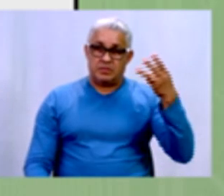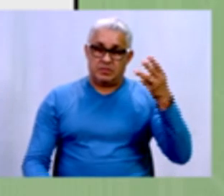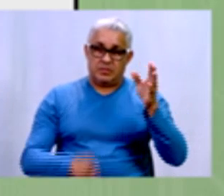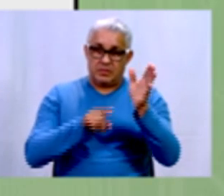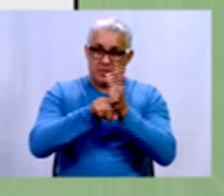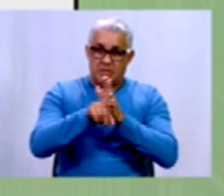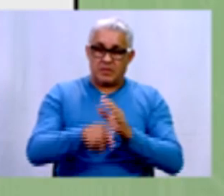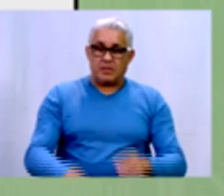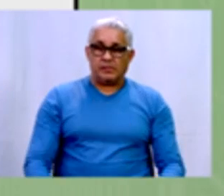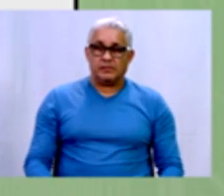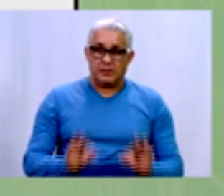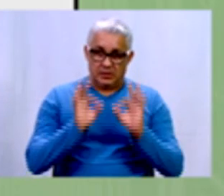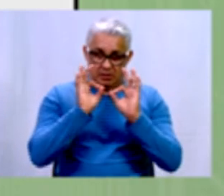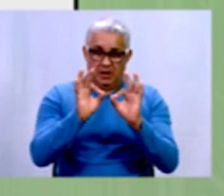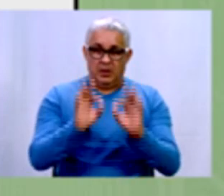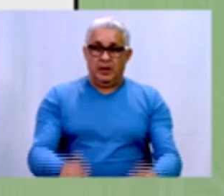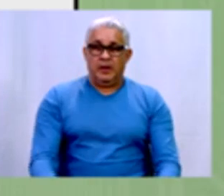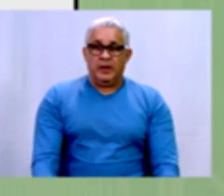questão, certo?